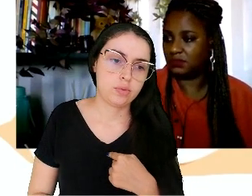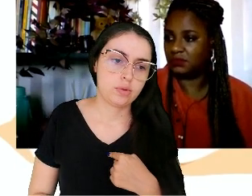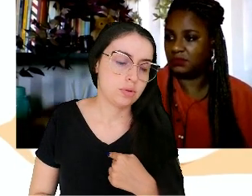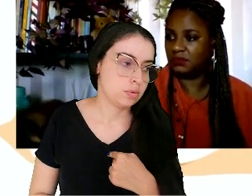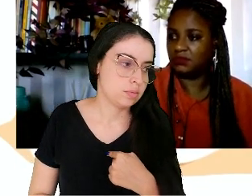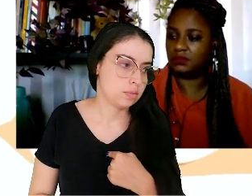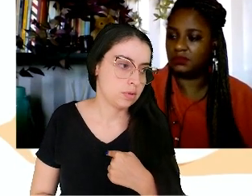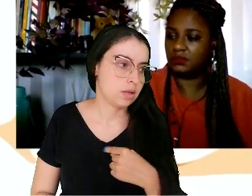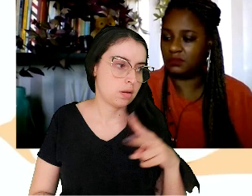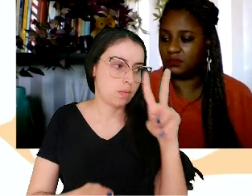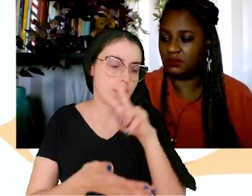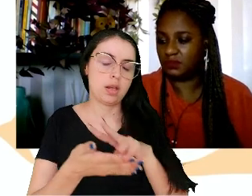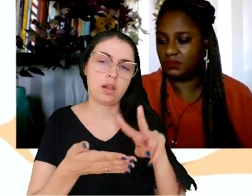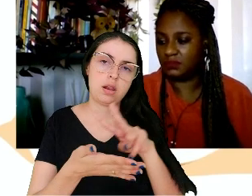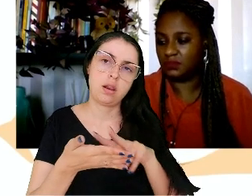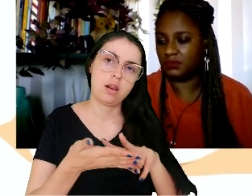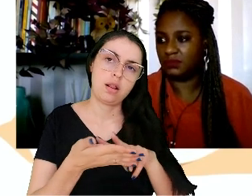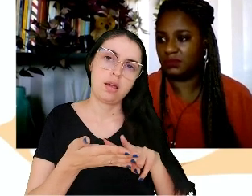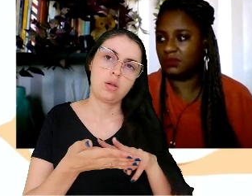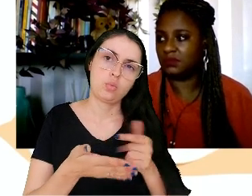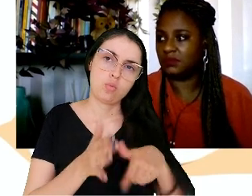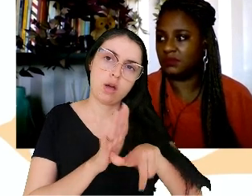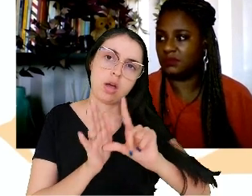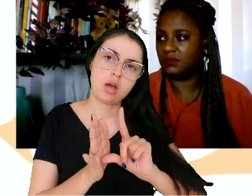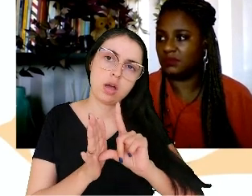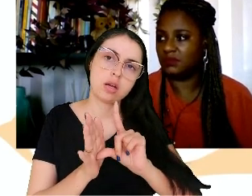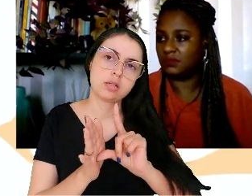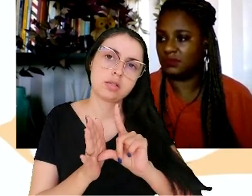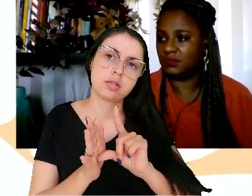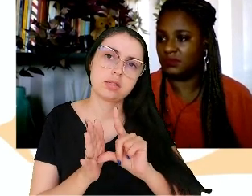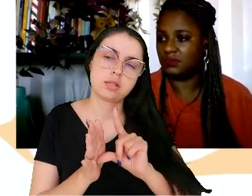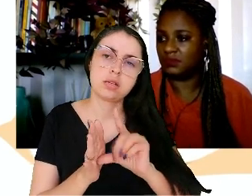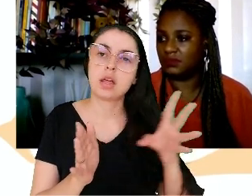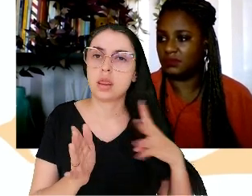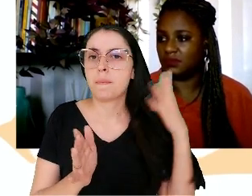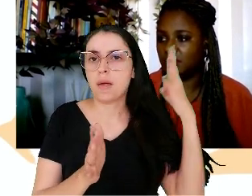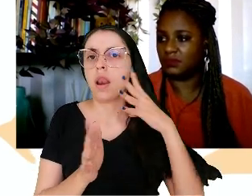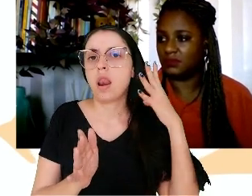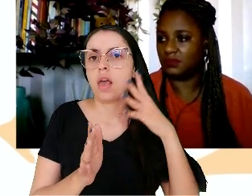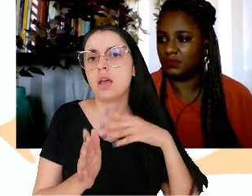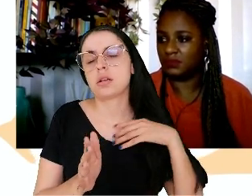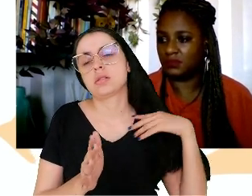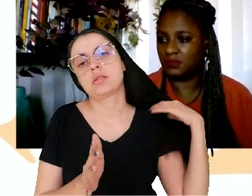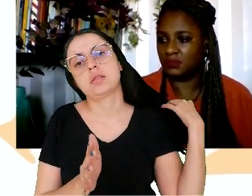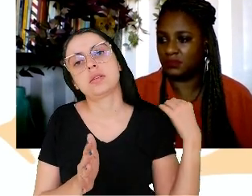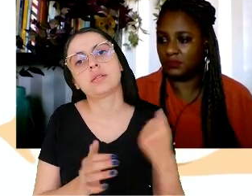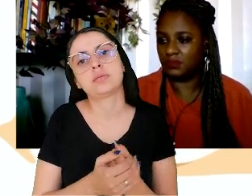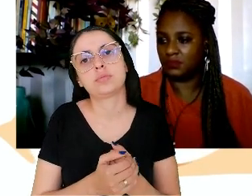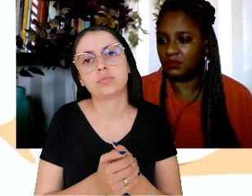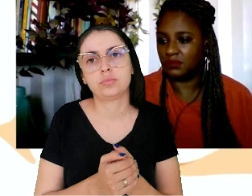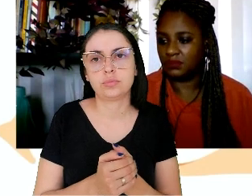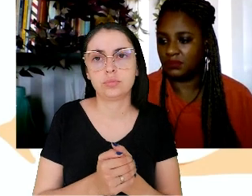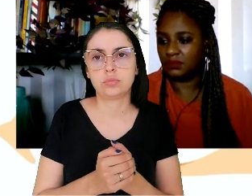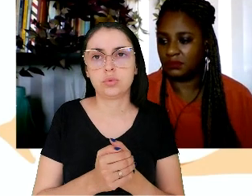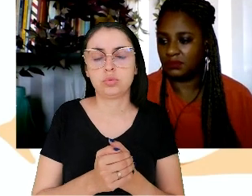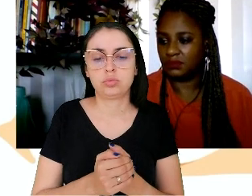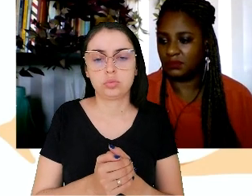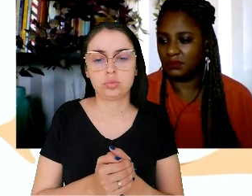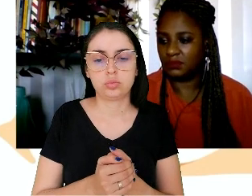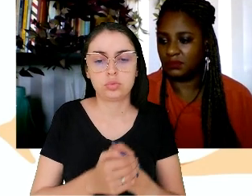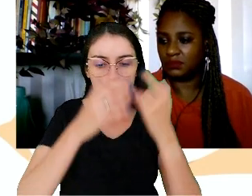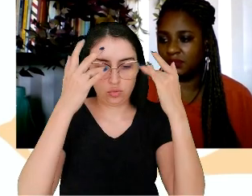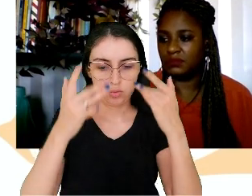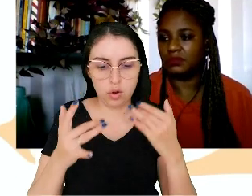Eu estava lendo antes da realização desse evento que um relatório